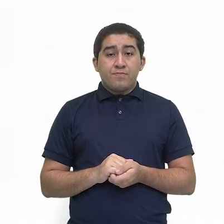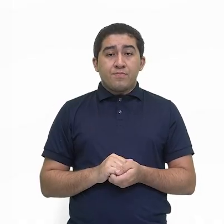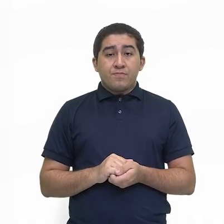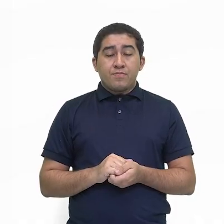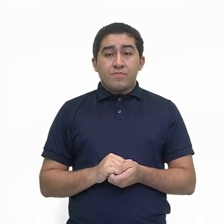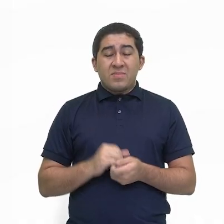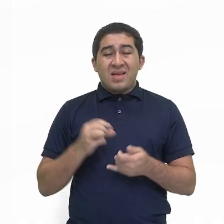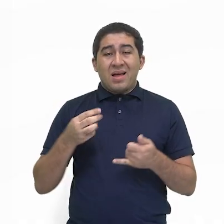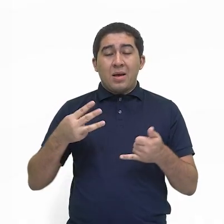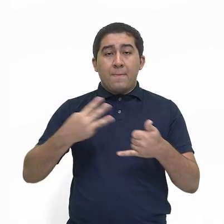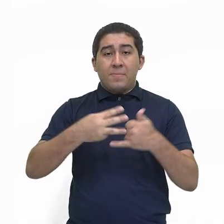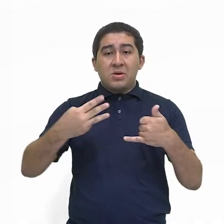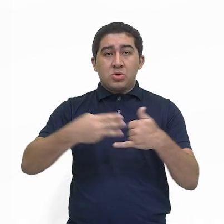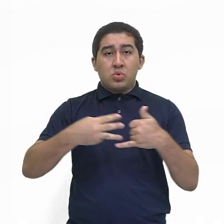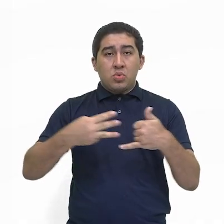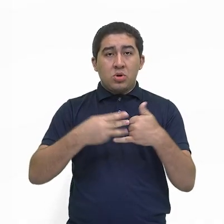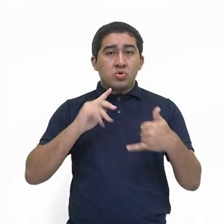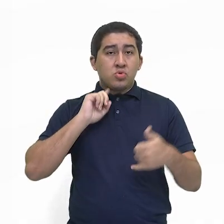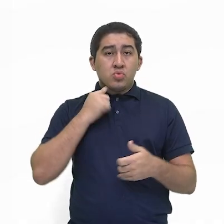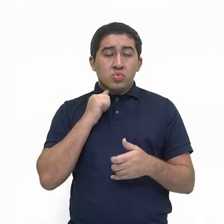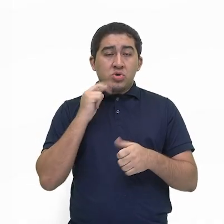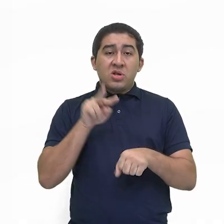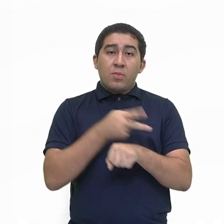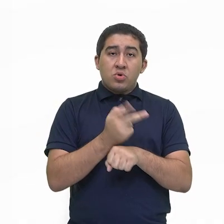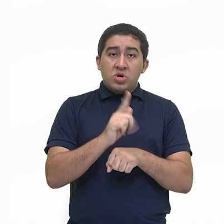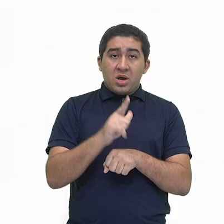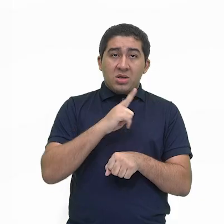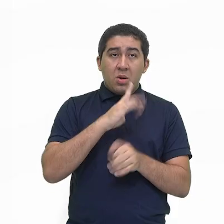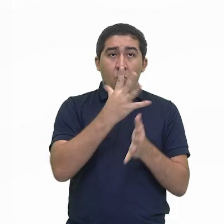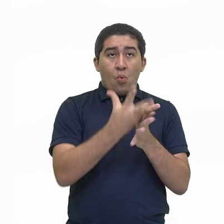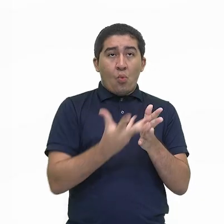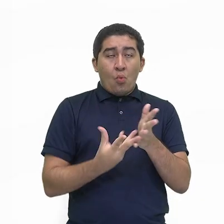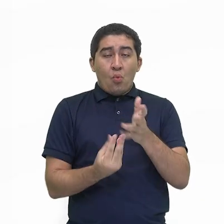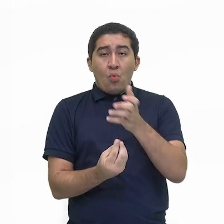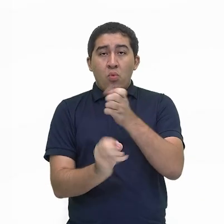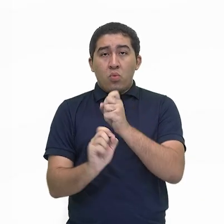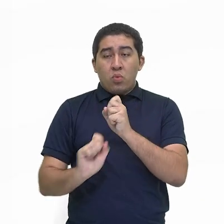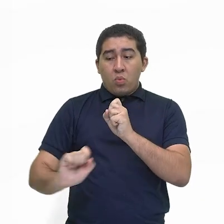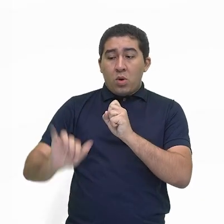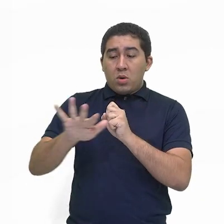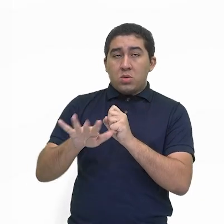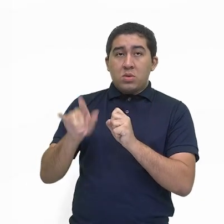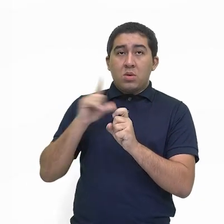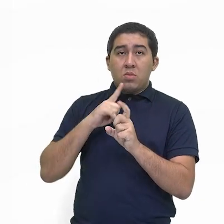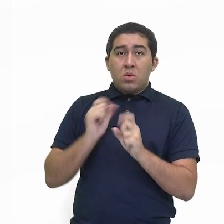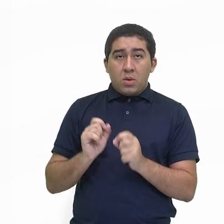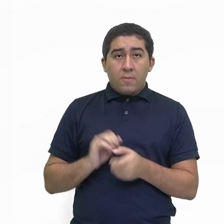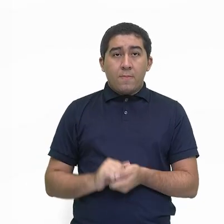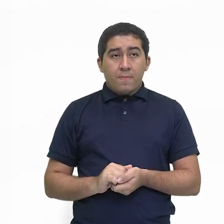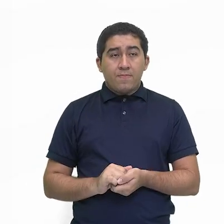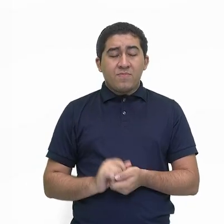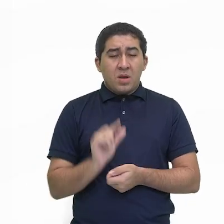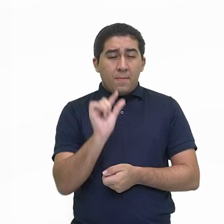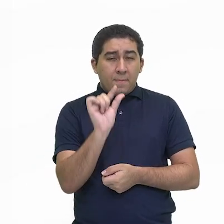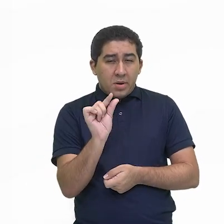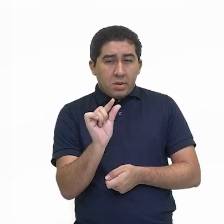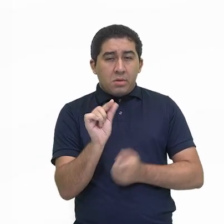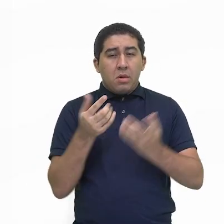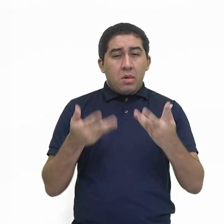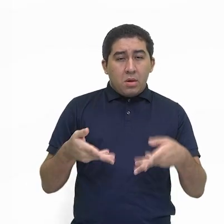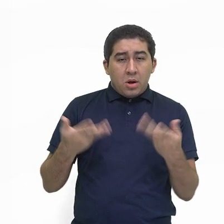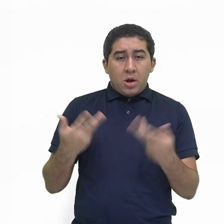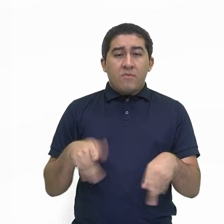que restaram, né, depois de passar pela captação, elas vão, né, são um pouquinho pequenas e